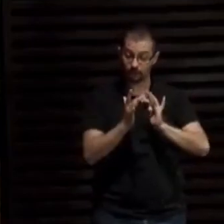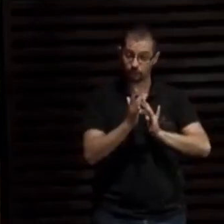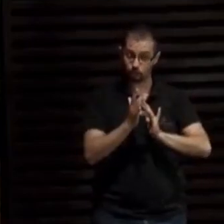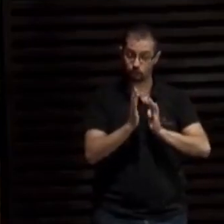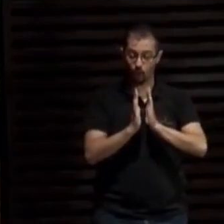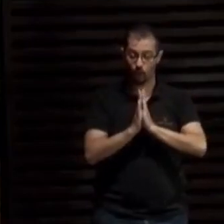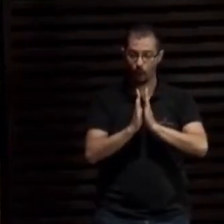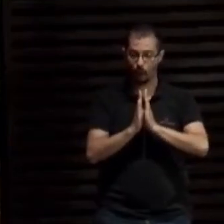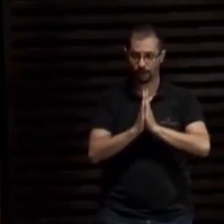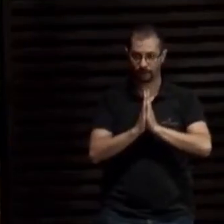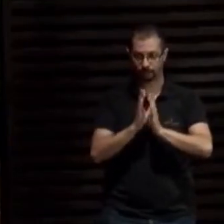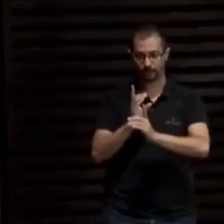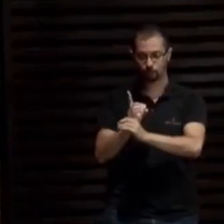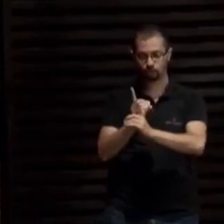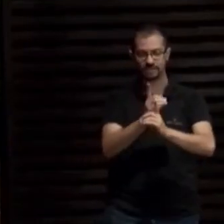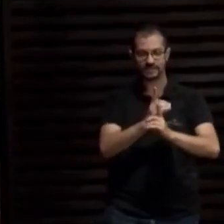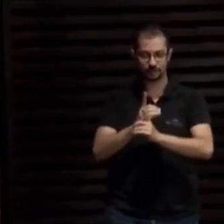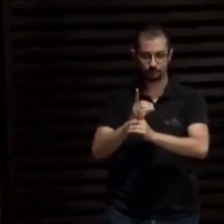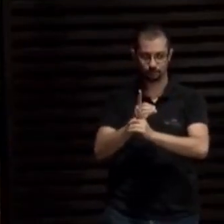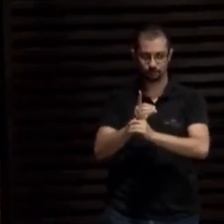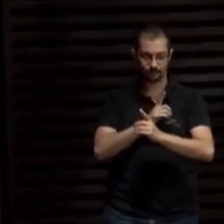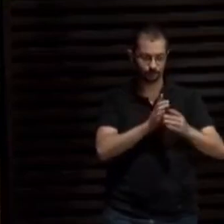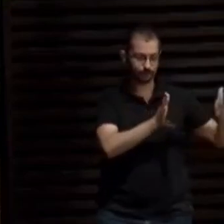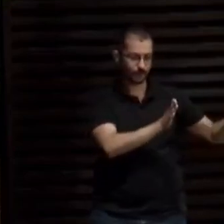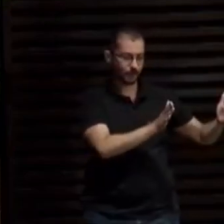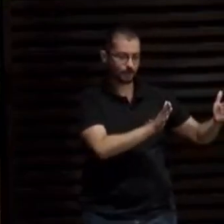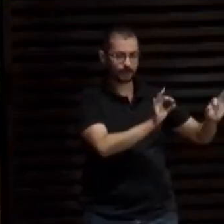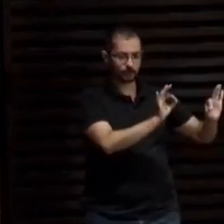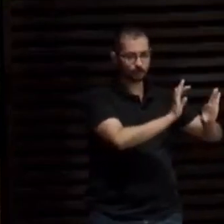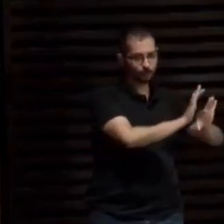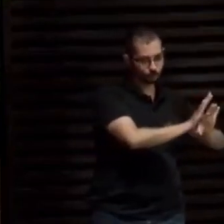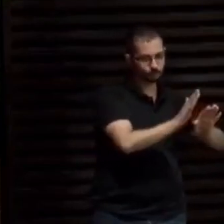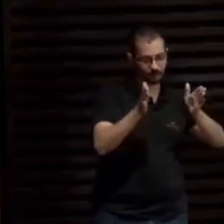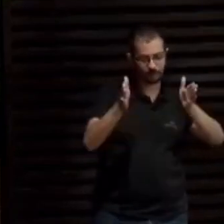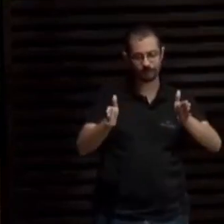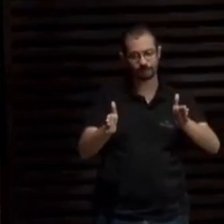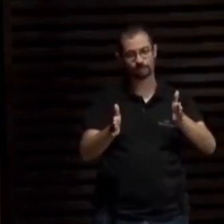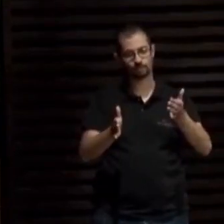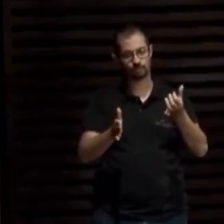que estavam no mundo com ele. Então vamos orar.